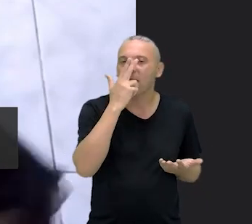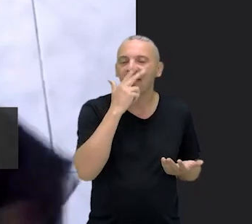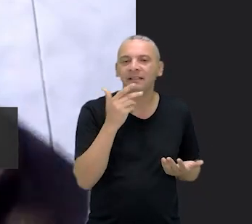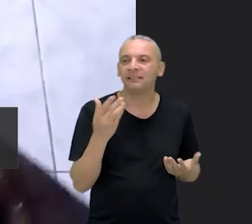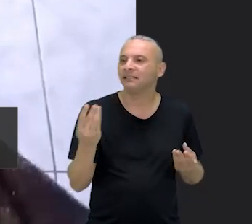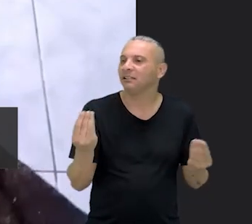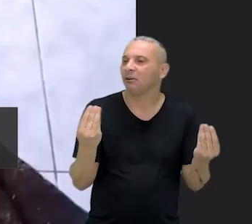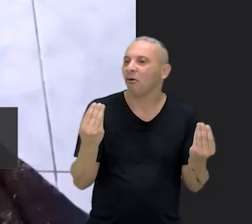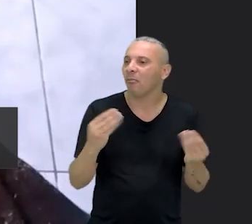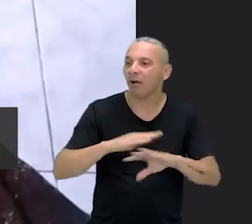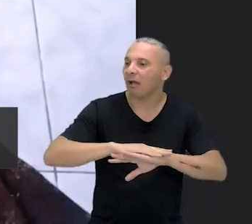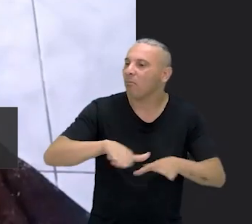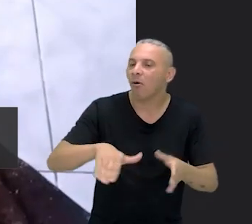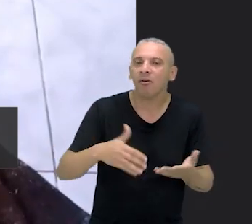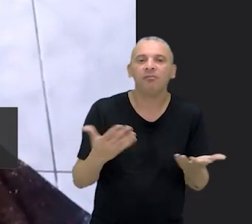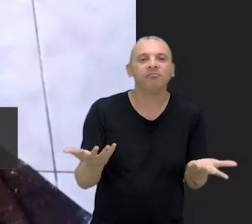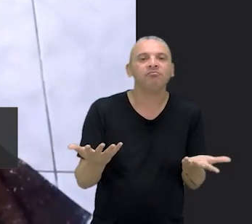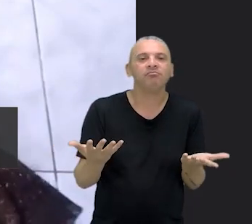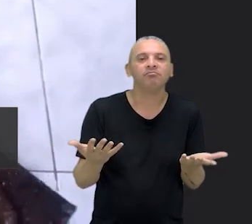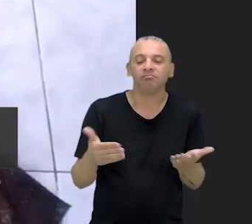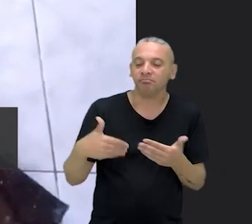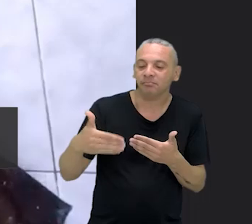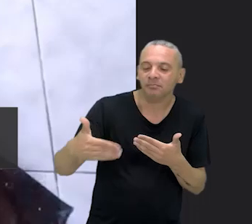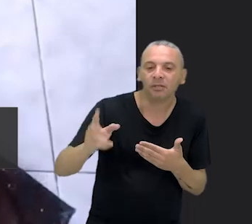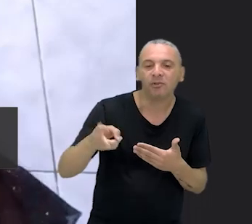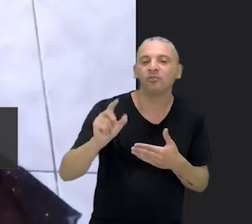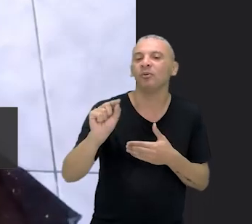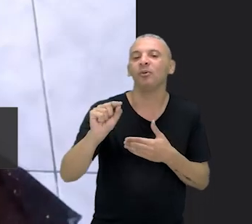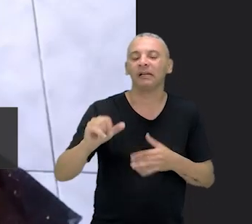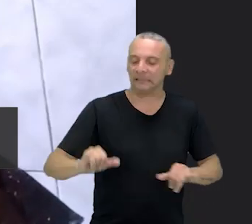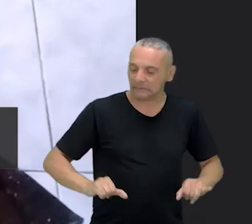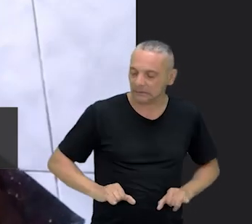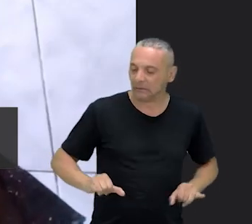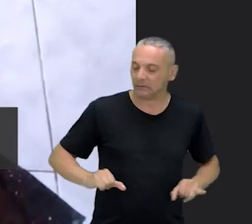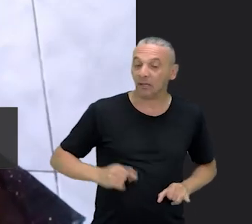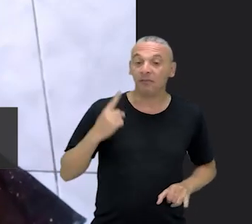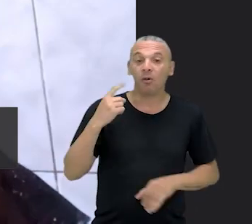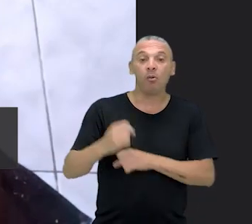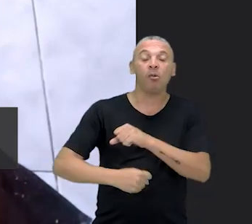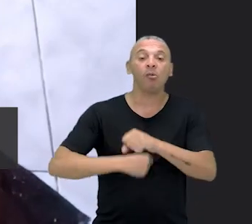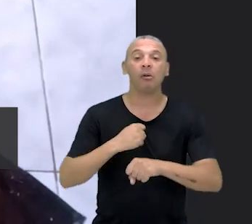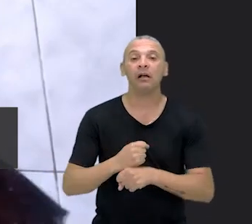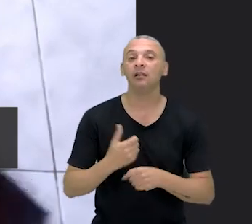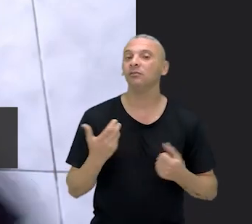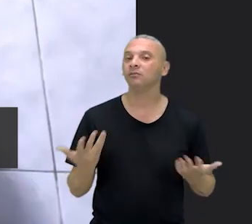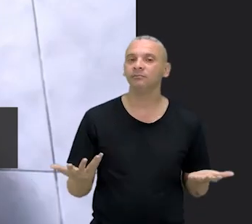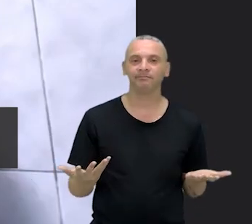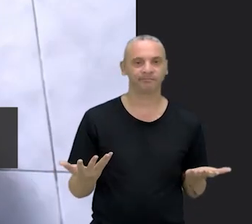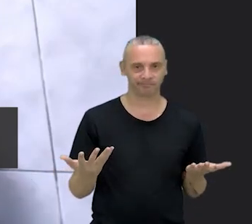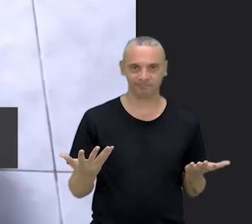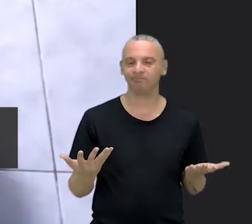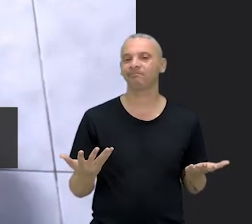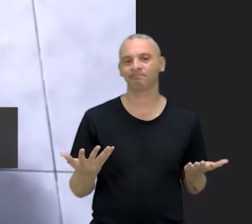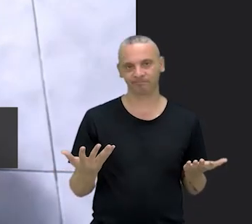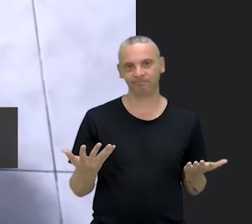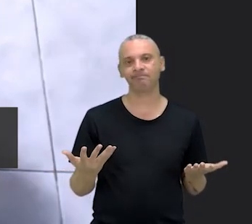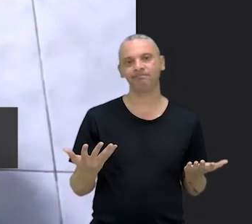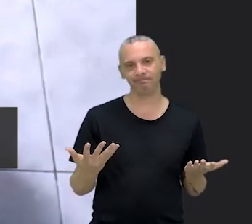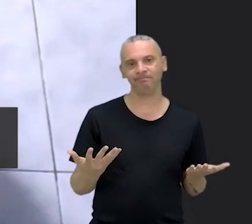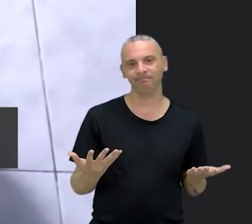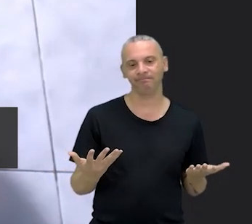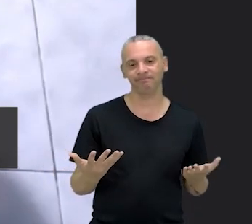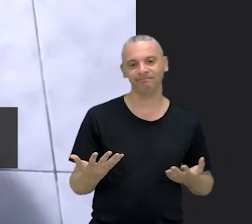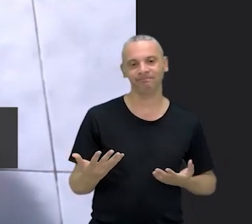assim? Acabou? E o restante, todo esse sofrimento, foi um ano. Né? Ah lá.